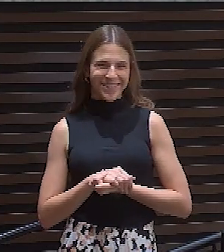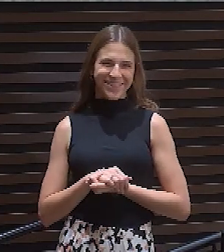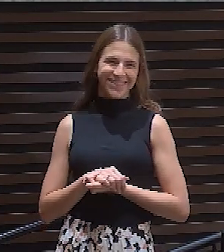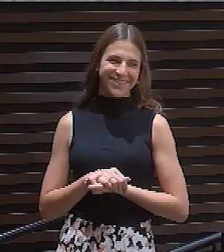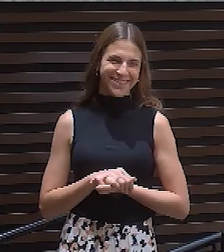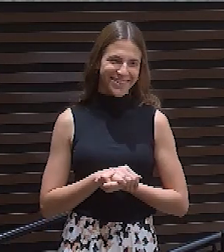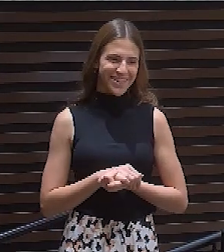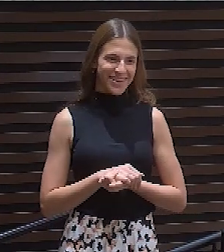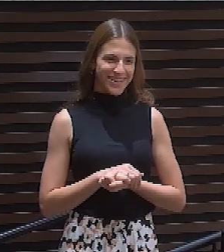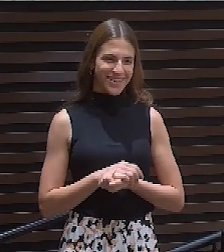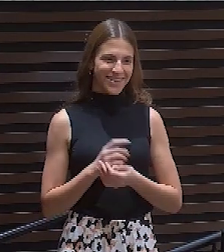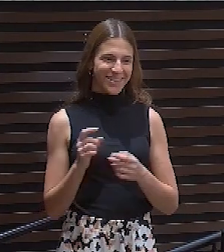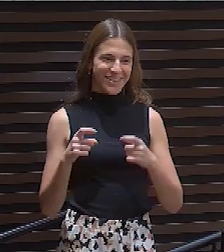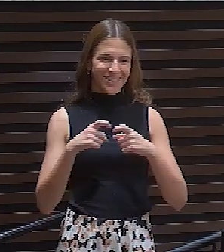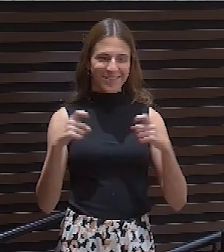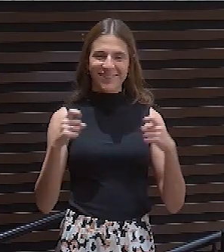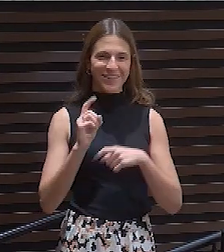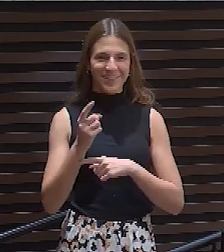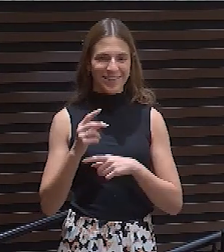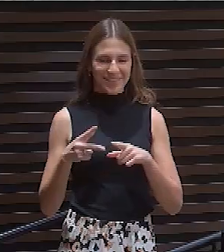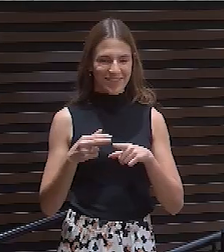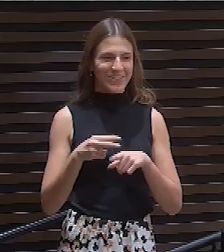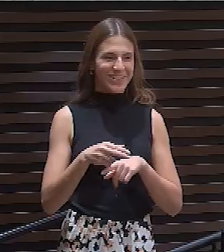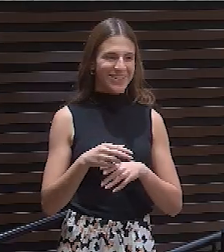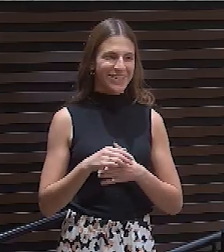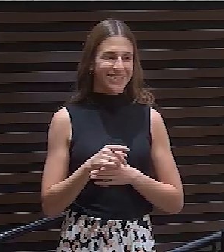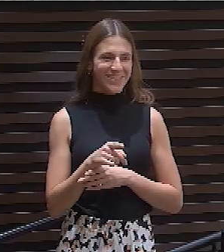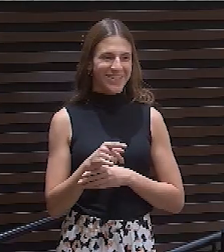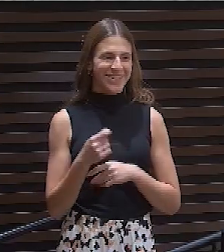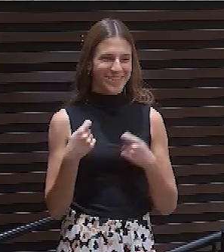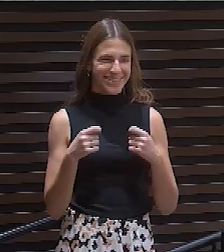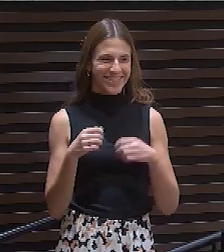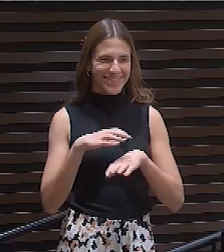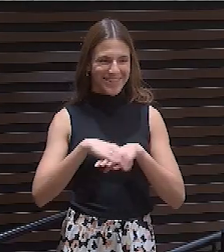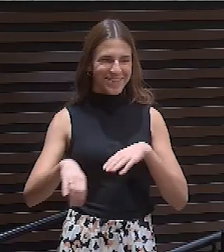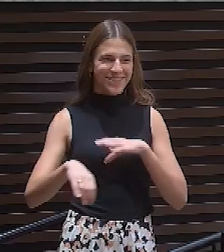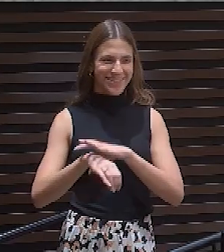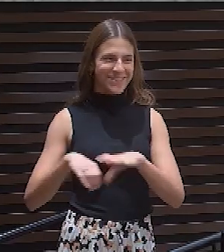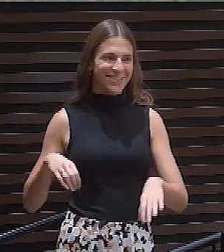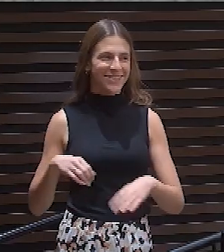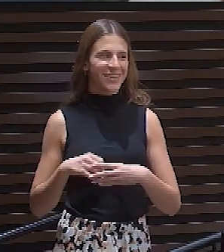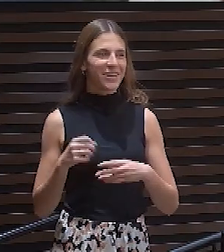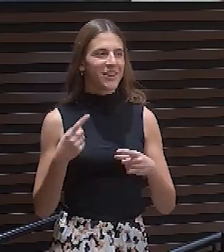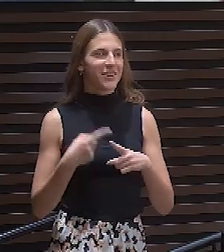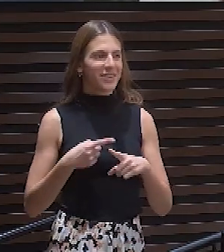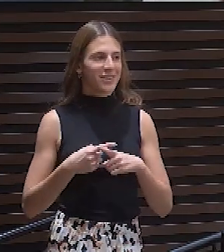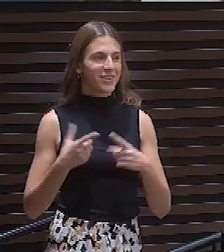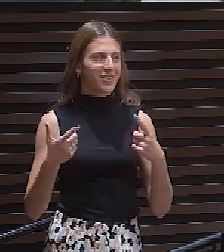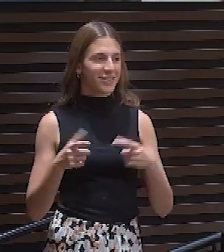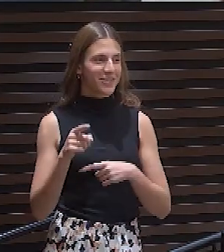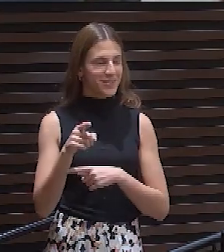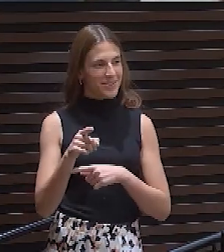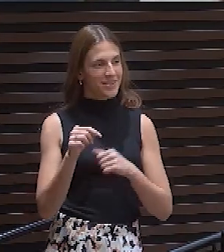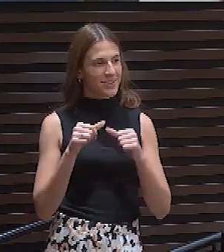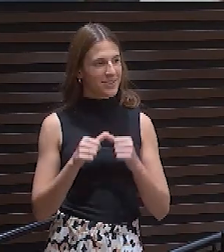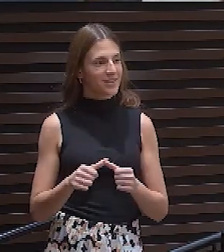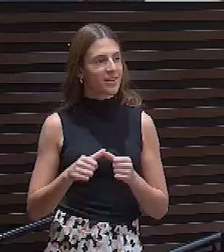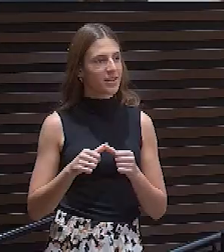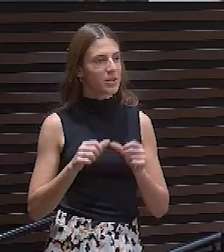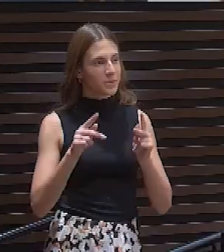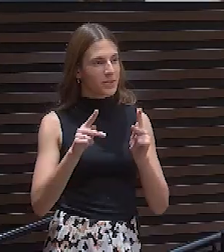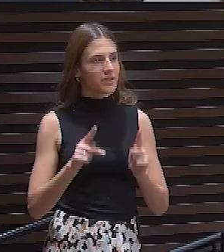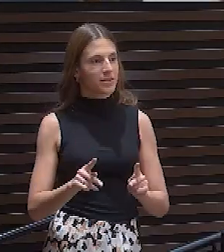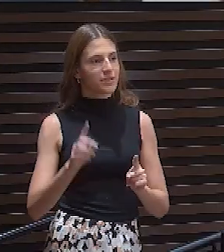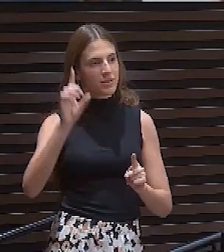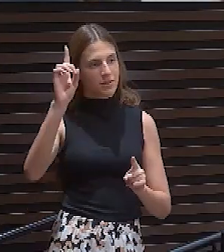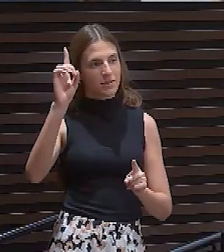Você tem que descalçar as sandálias, porque onde você está, na presença de Deus,